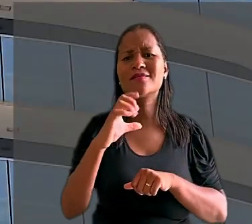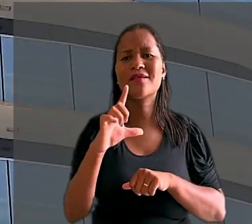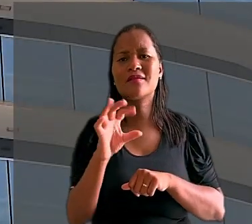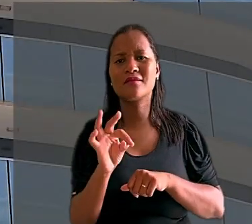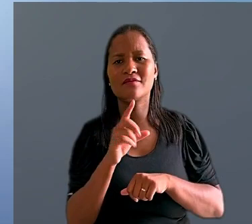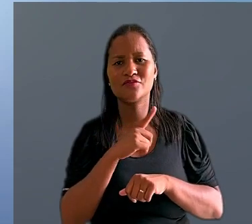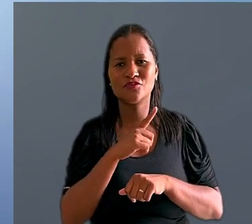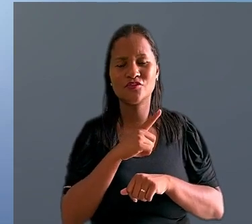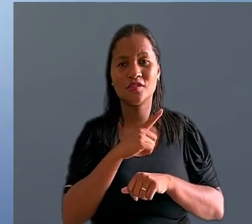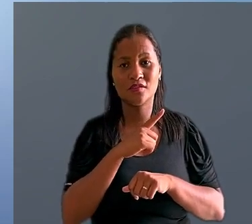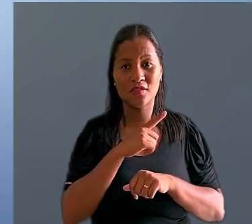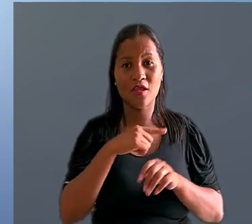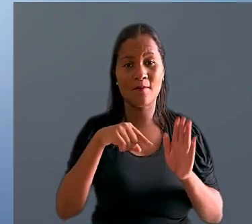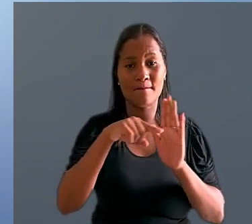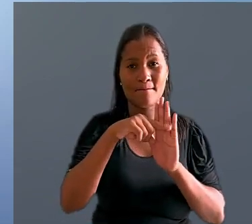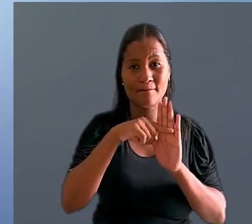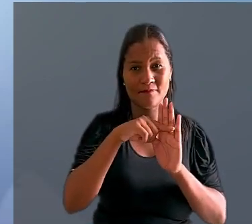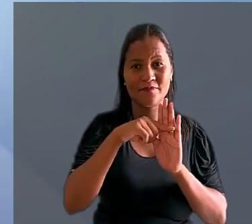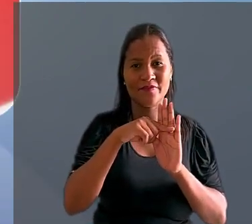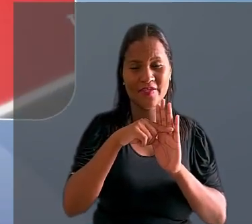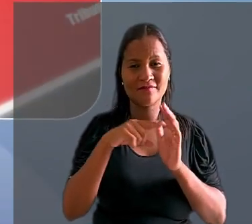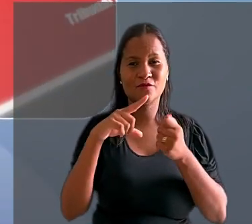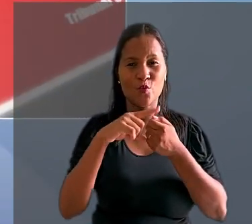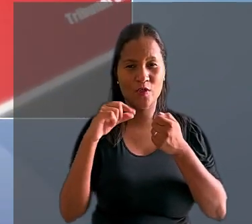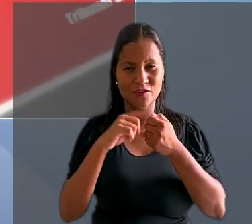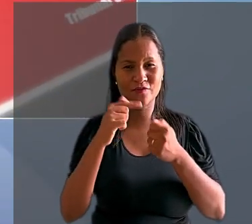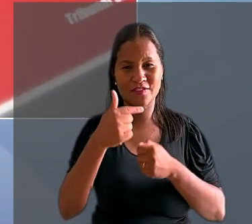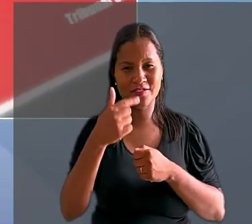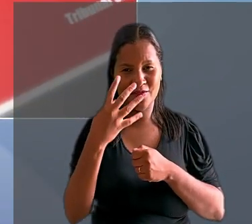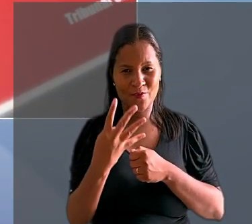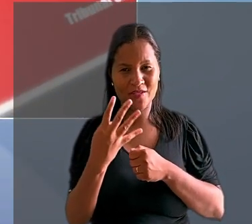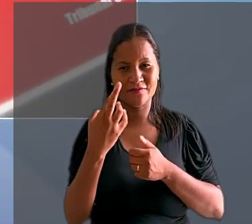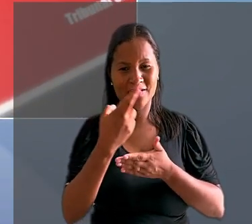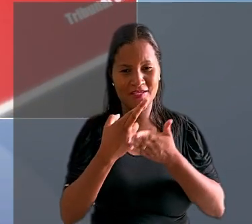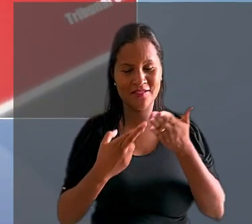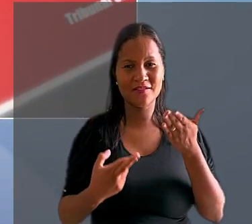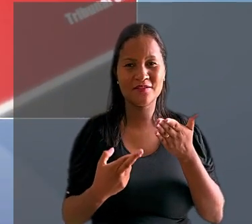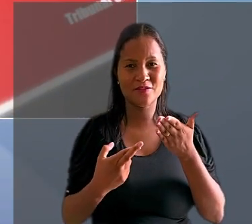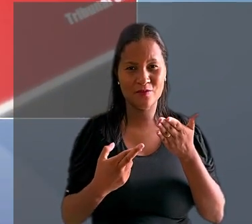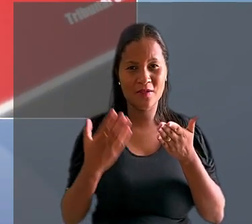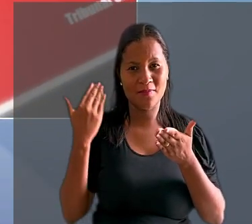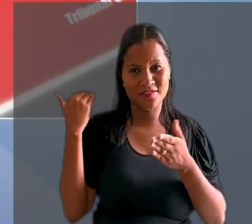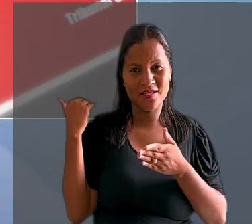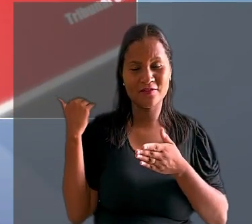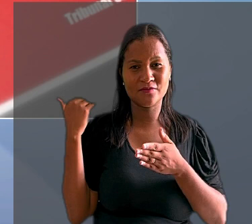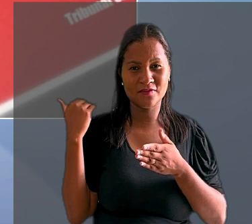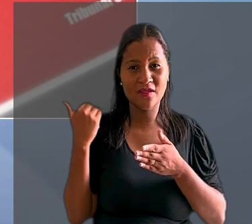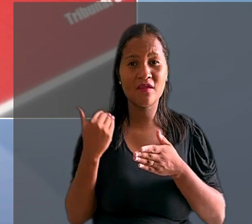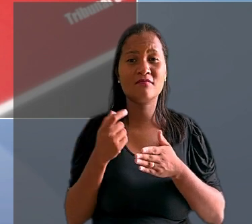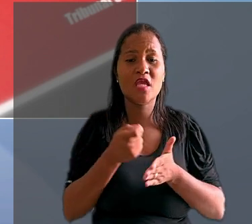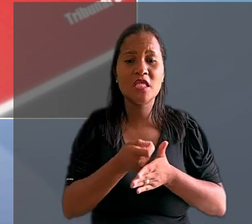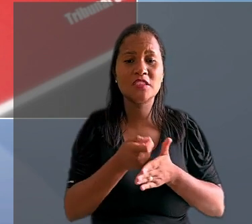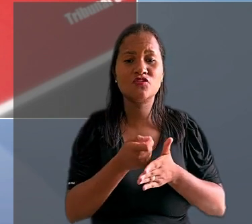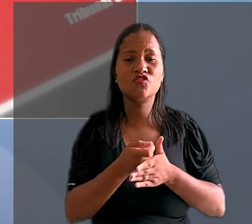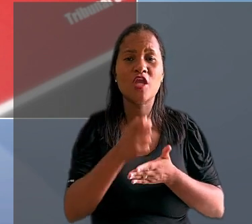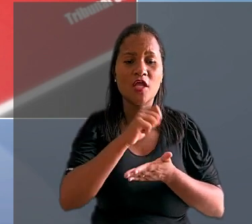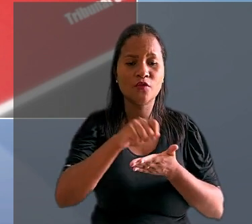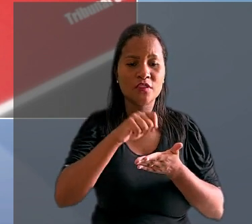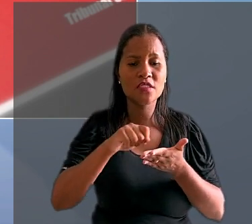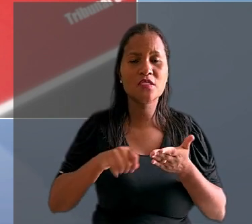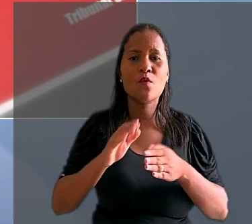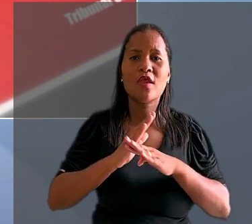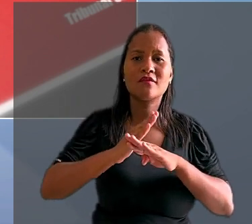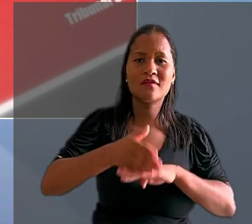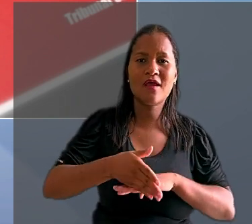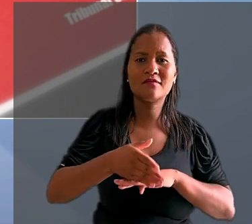CLT previa. O parágrafo 2º do artigo 74, na redação vigente à época, exigia a anotação de